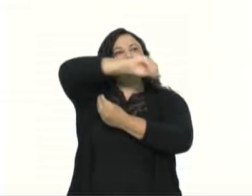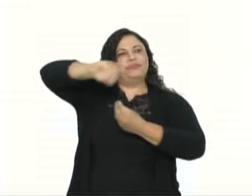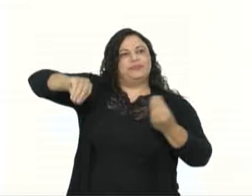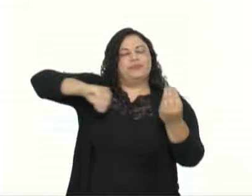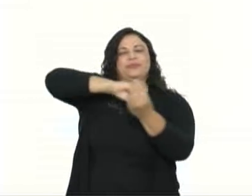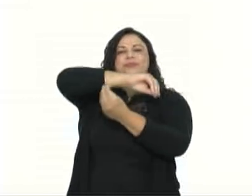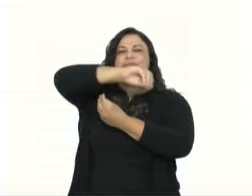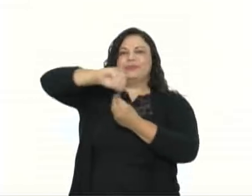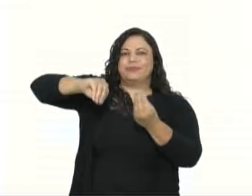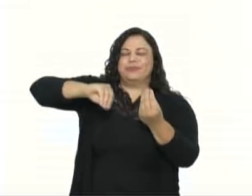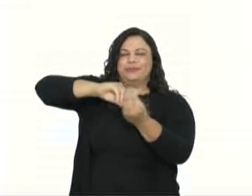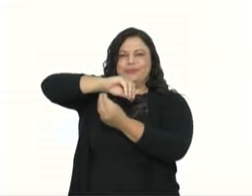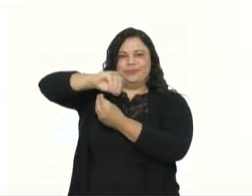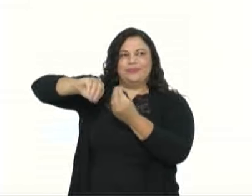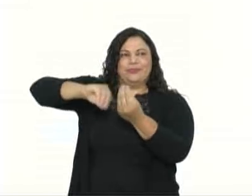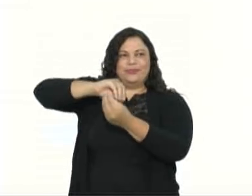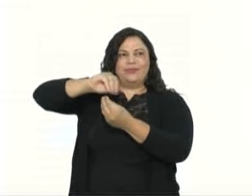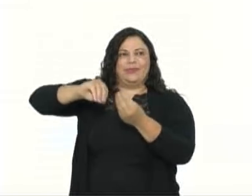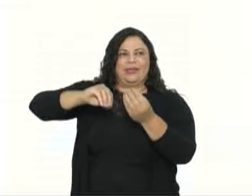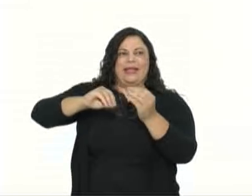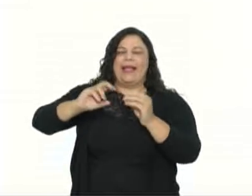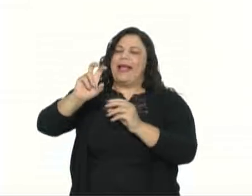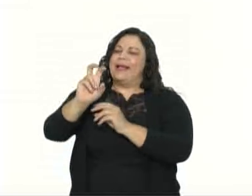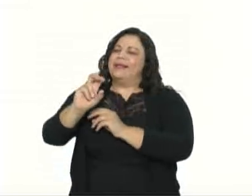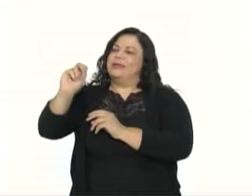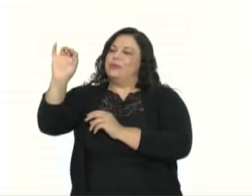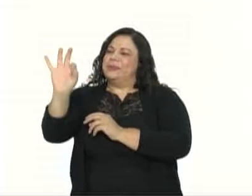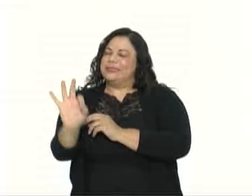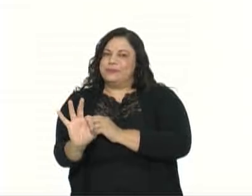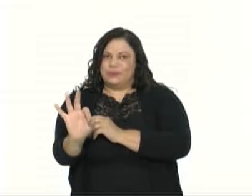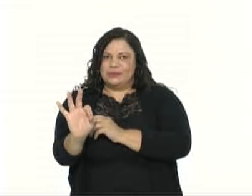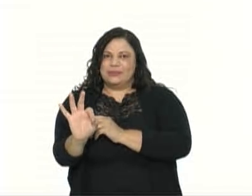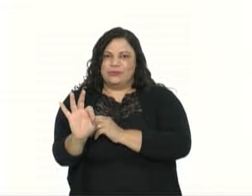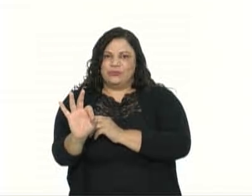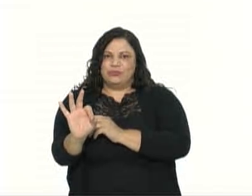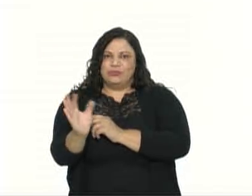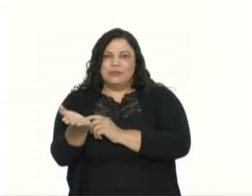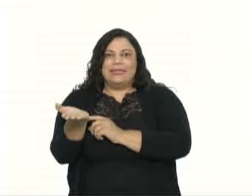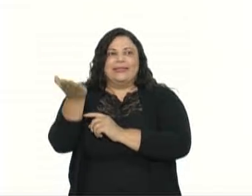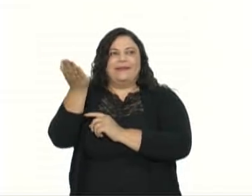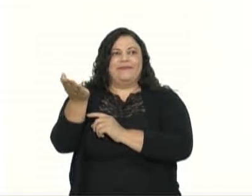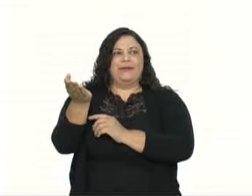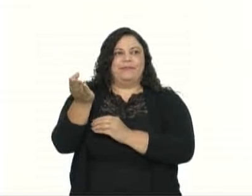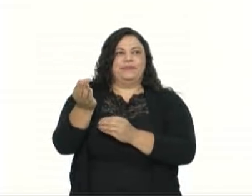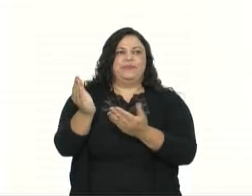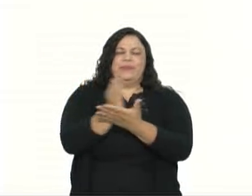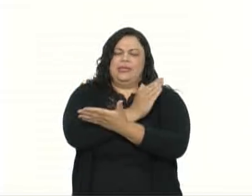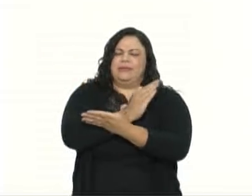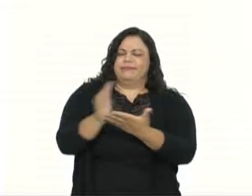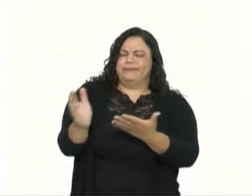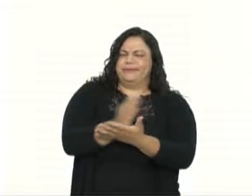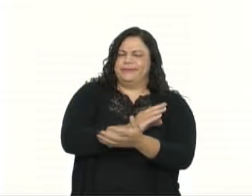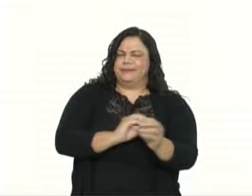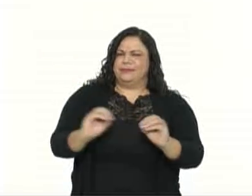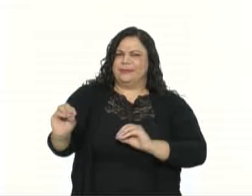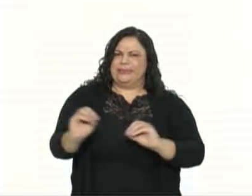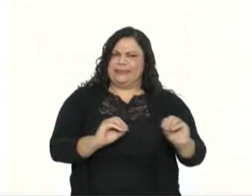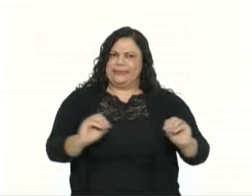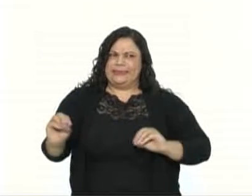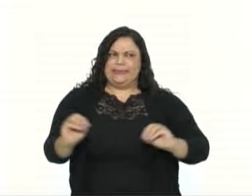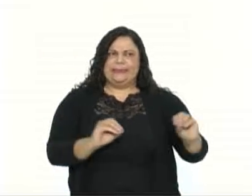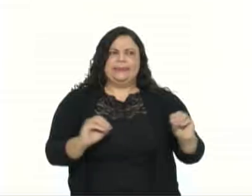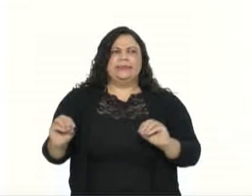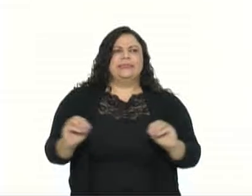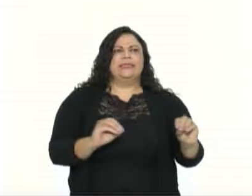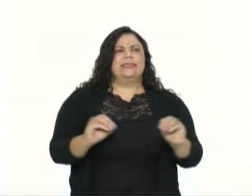concentração para elevar o nível de nióbio para 50%. Isso é feito por processos de separação magnética e flotação